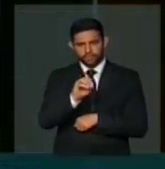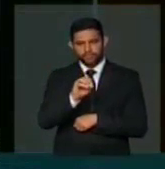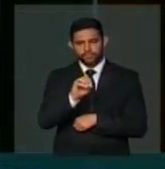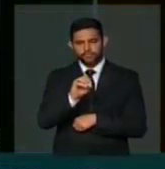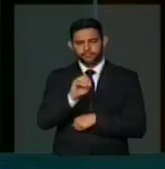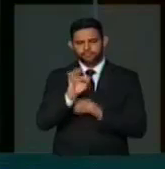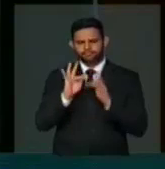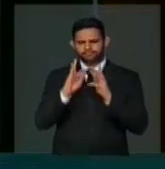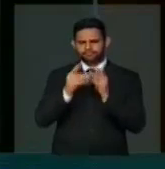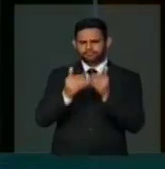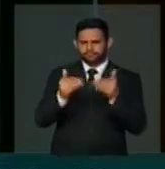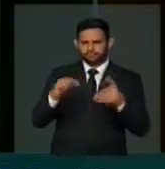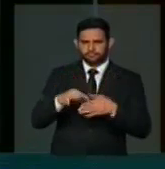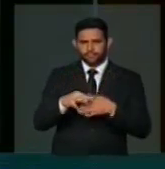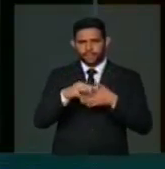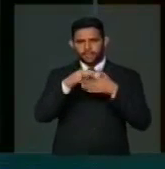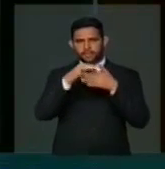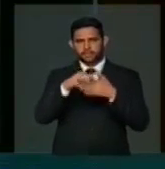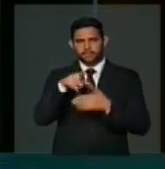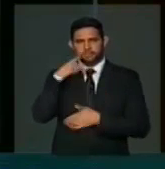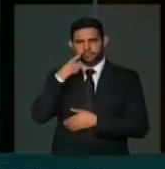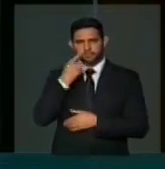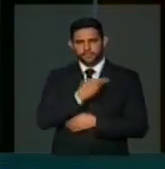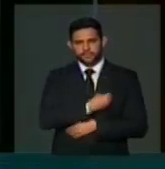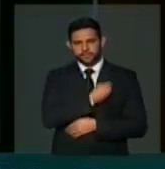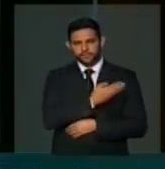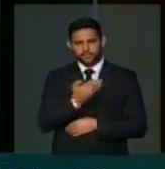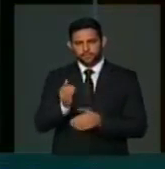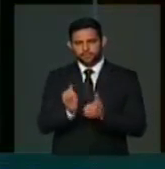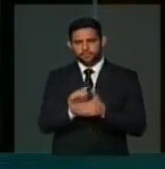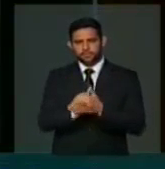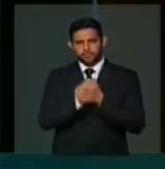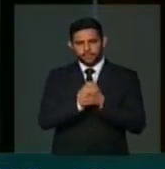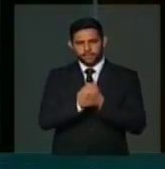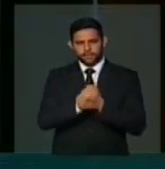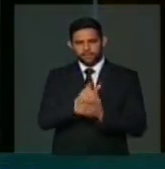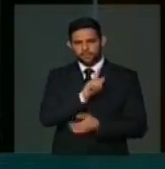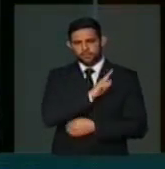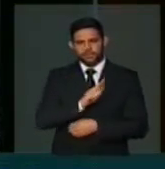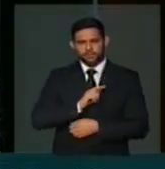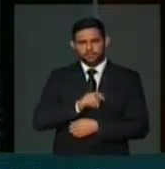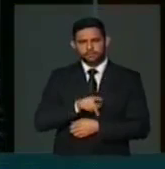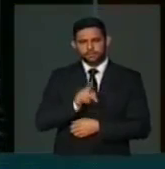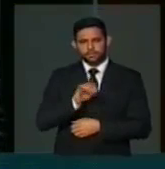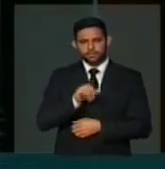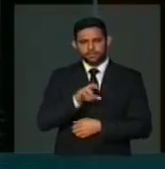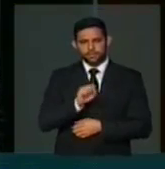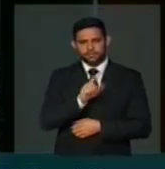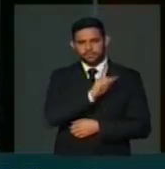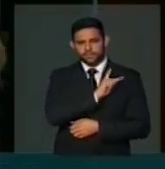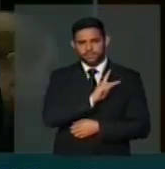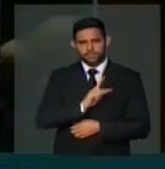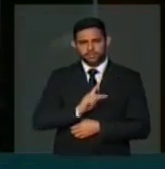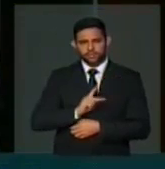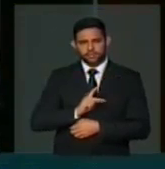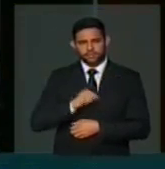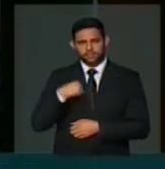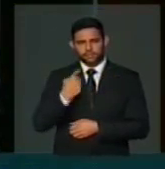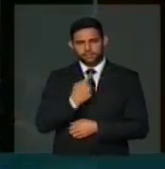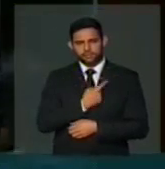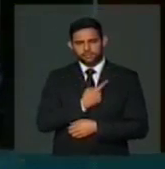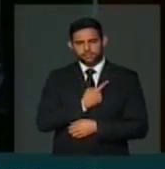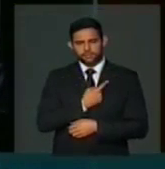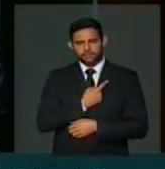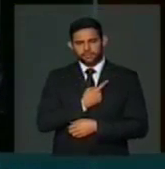e a todas as lideranças partidárias também, queria cumprimentar na pessoa do governador Renato Casagrande, presidente da nossa